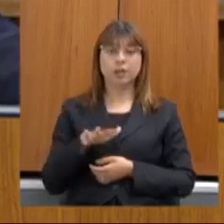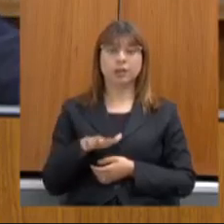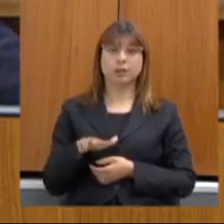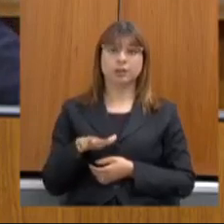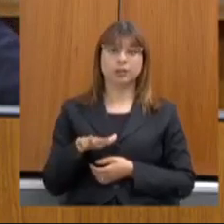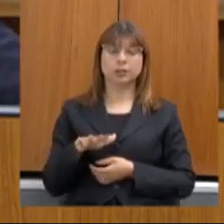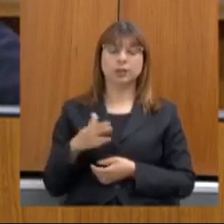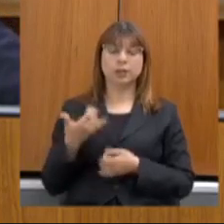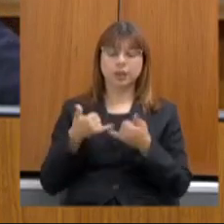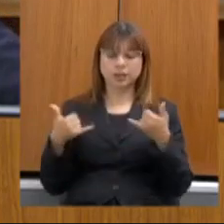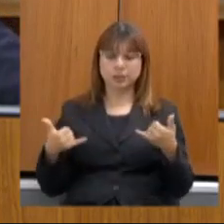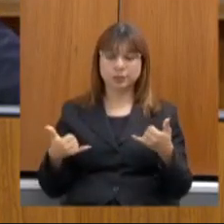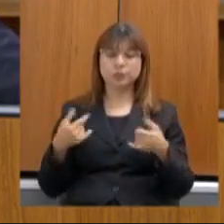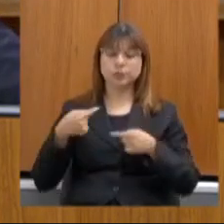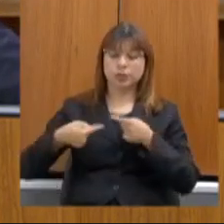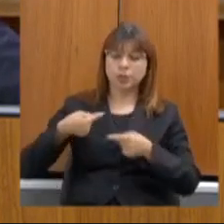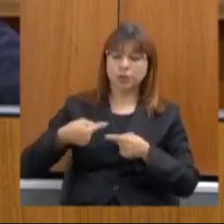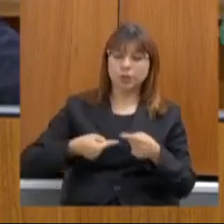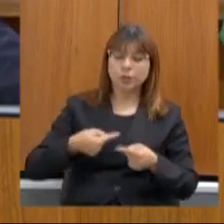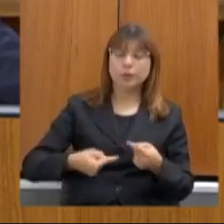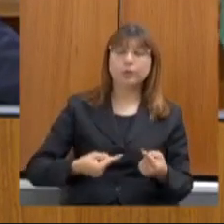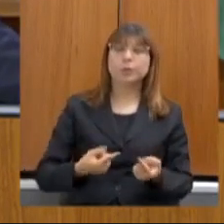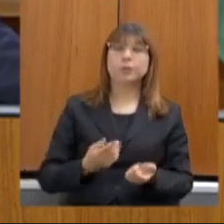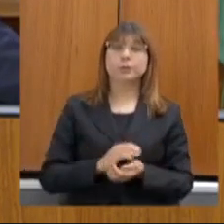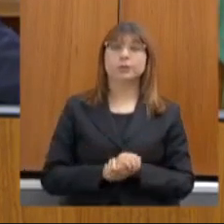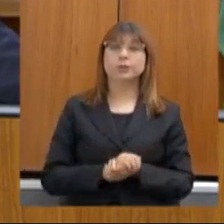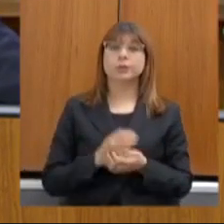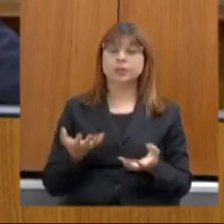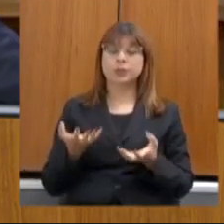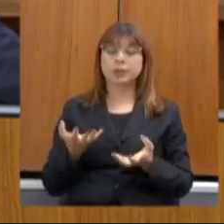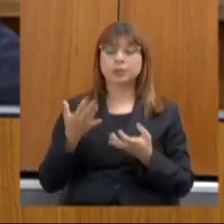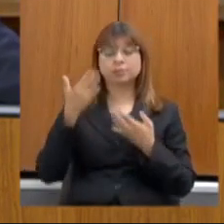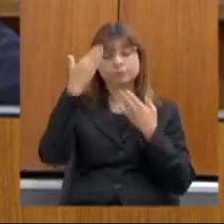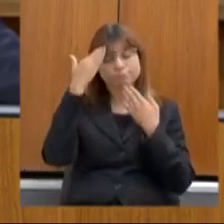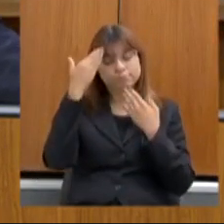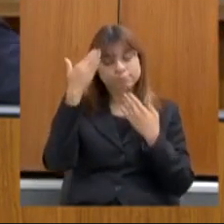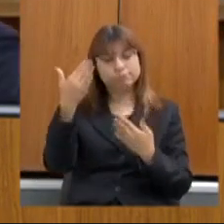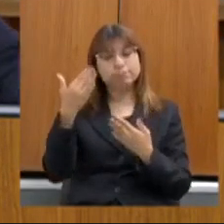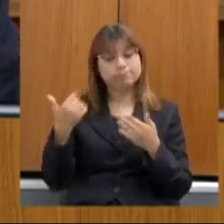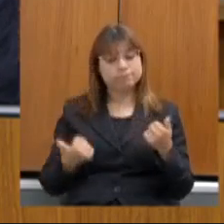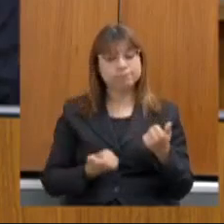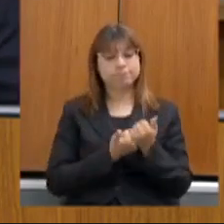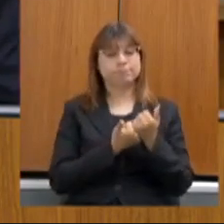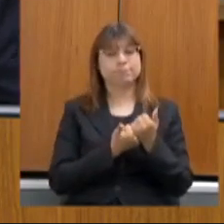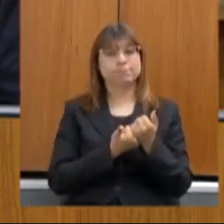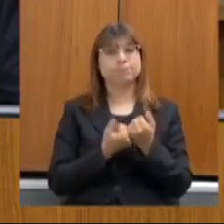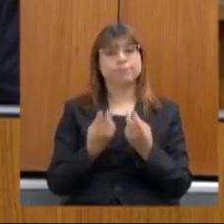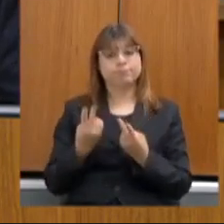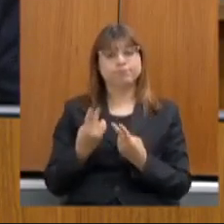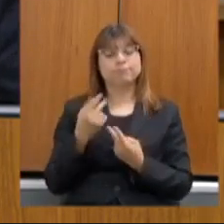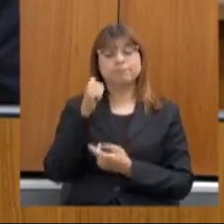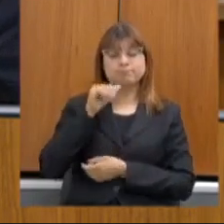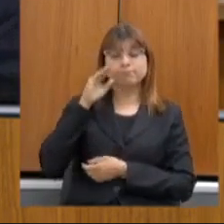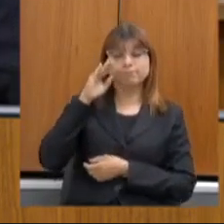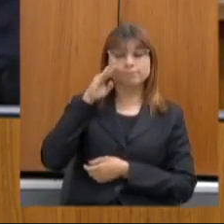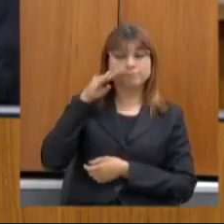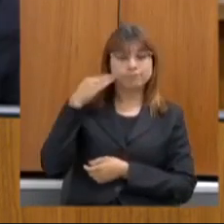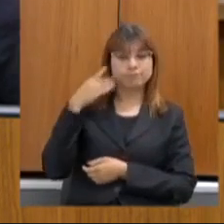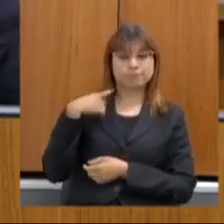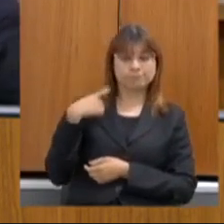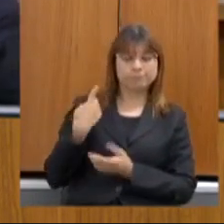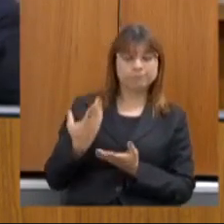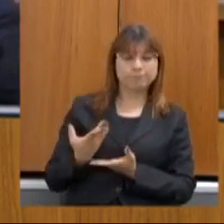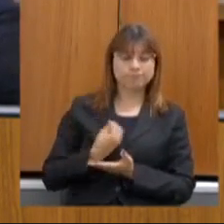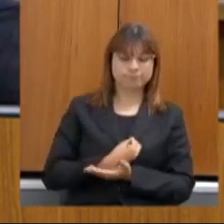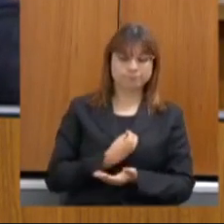de energias renováveis e eu quero agradecer pelo apoio da mesma forma deputada Beatriz Siqueira